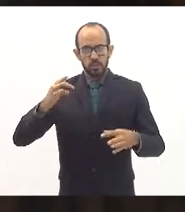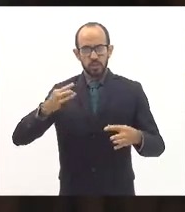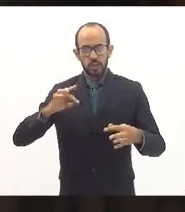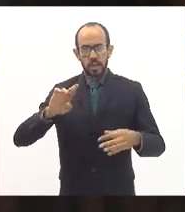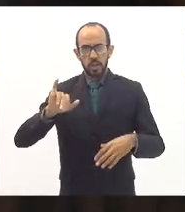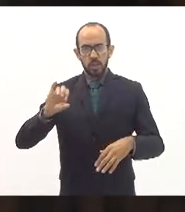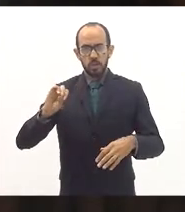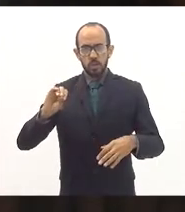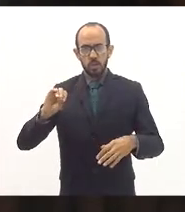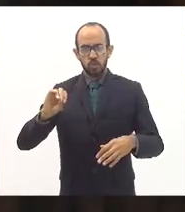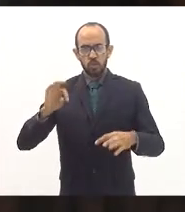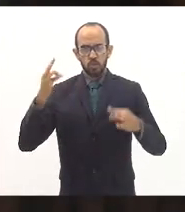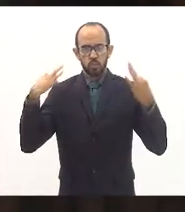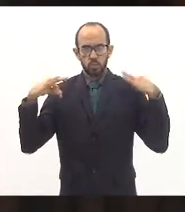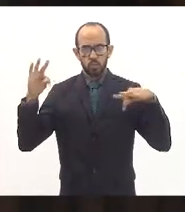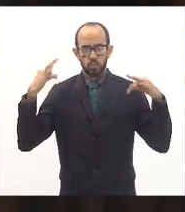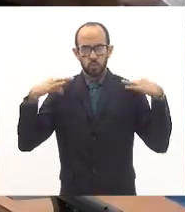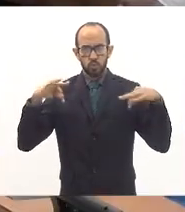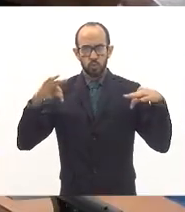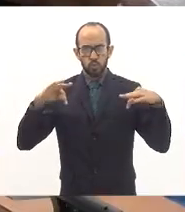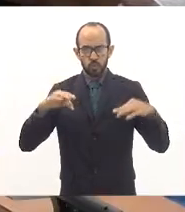PDT.